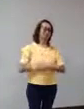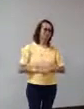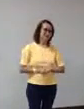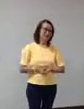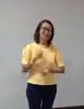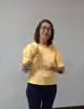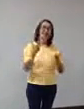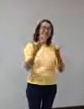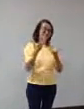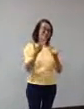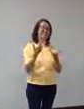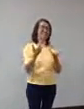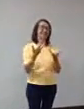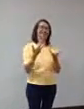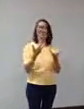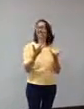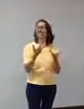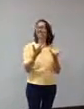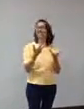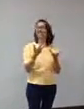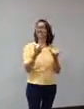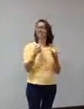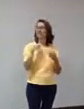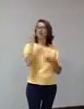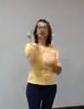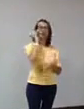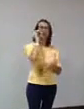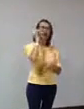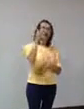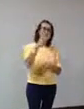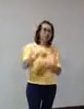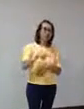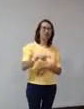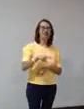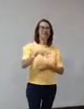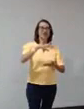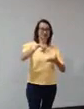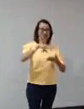muito. E vou tentar de novo, mais uma vez também.